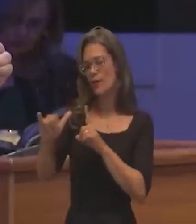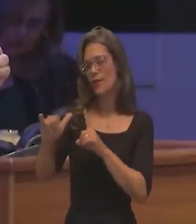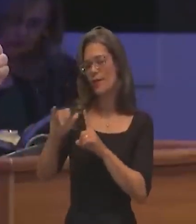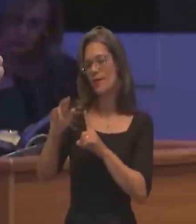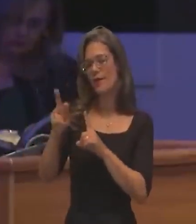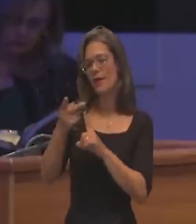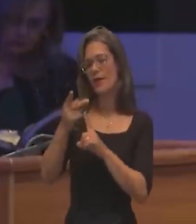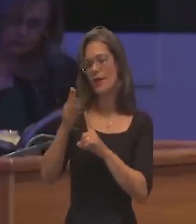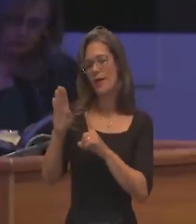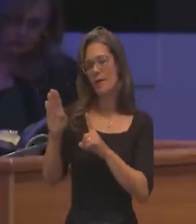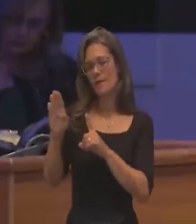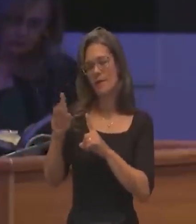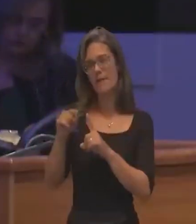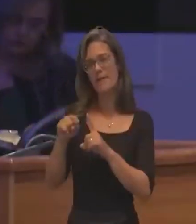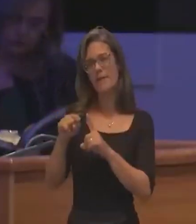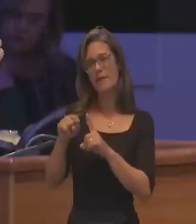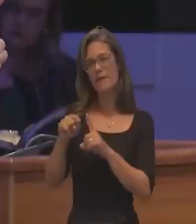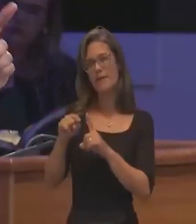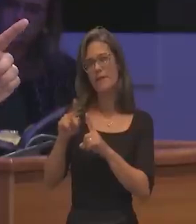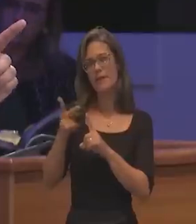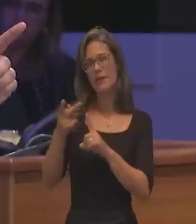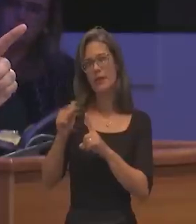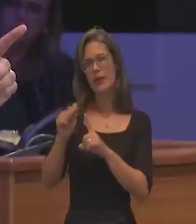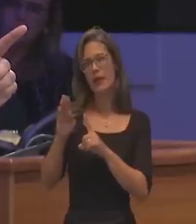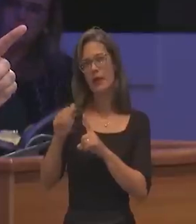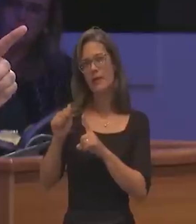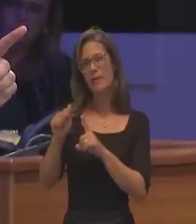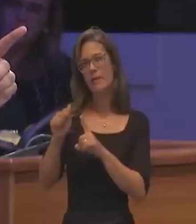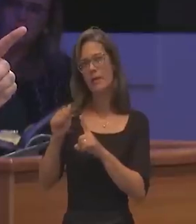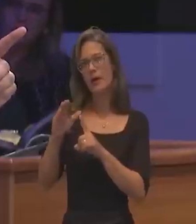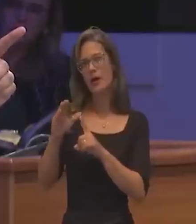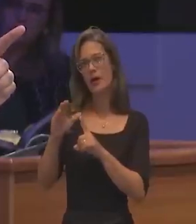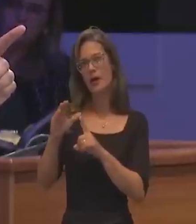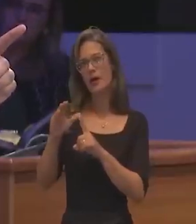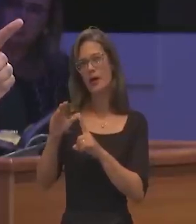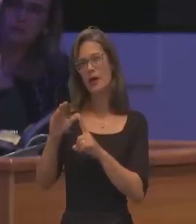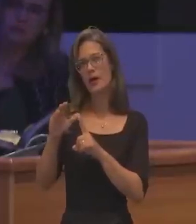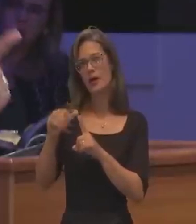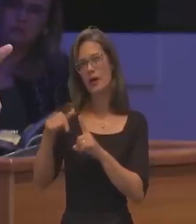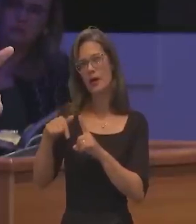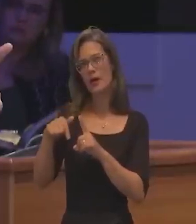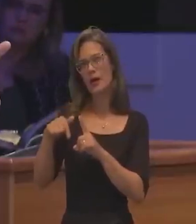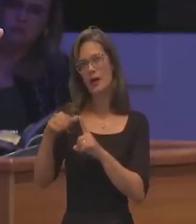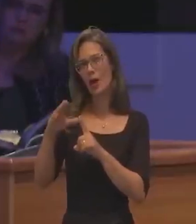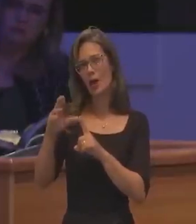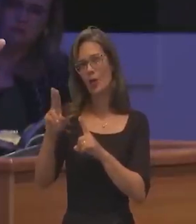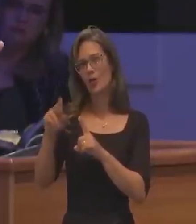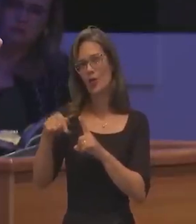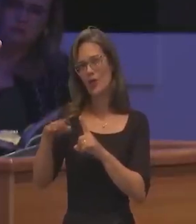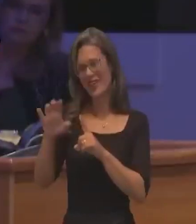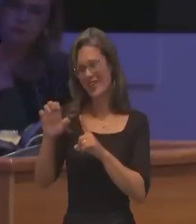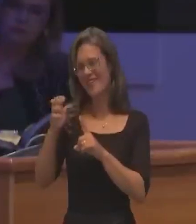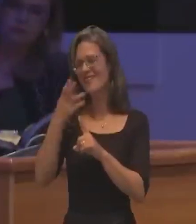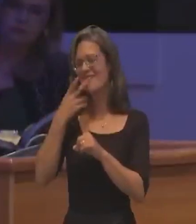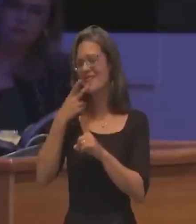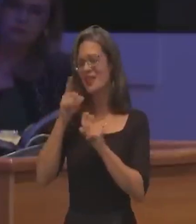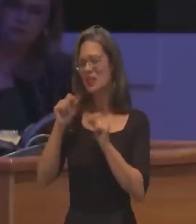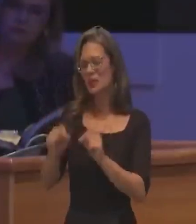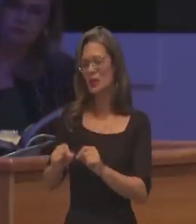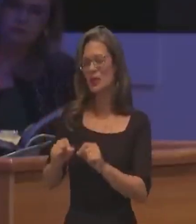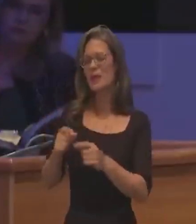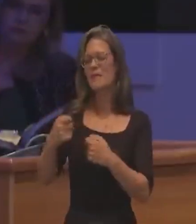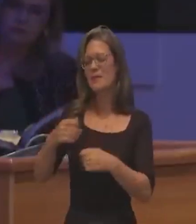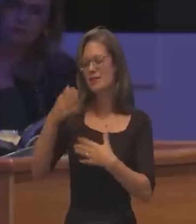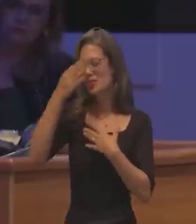o justo por meio da sua fé viverá. O profeta Abacuque também,